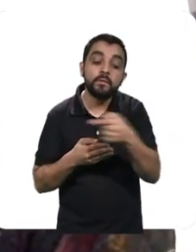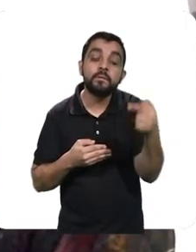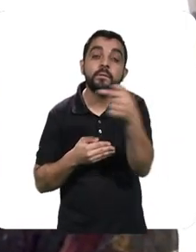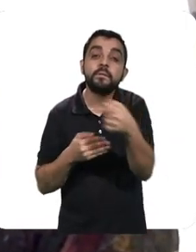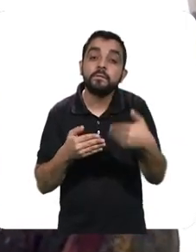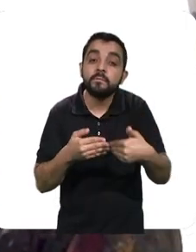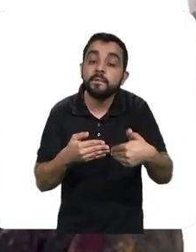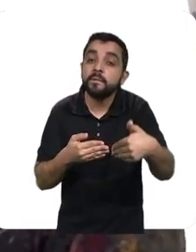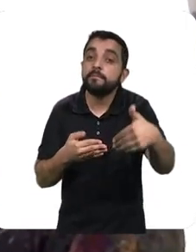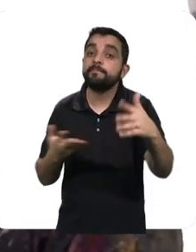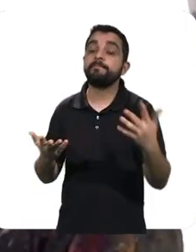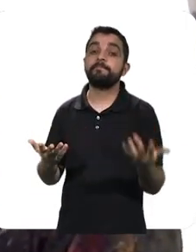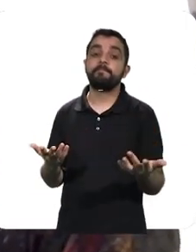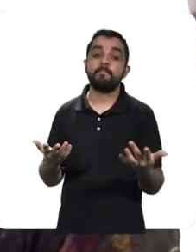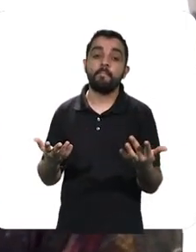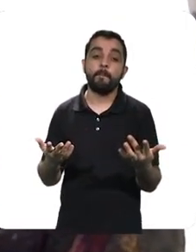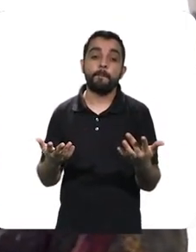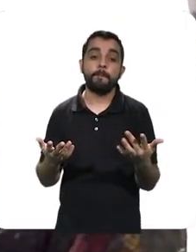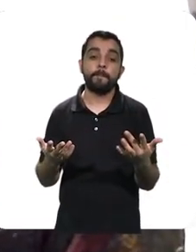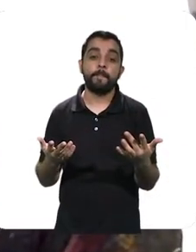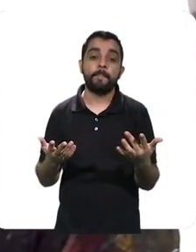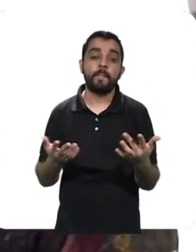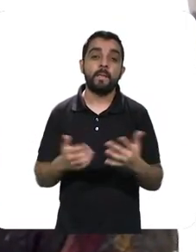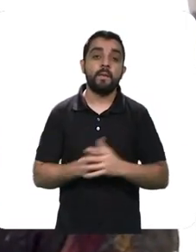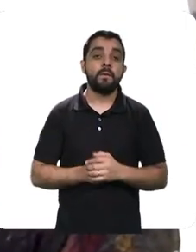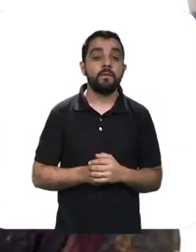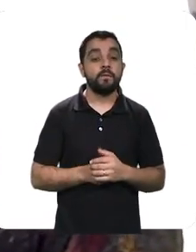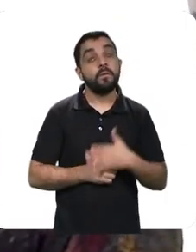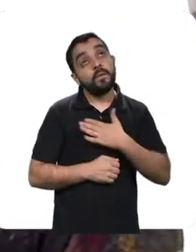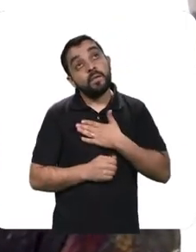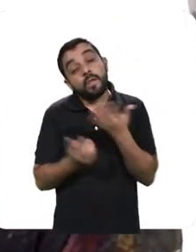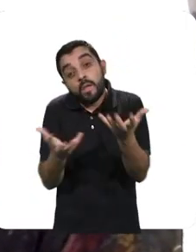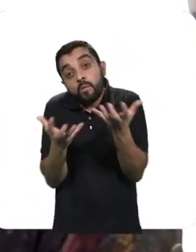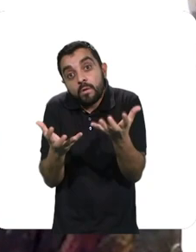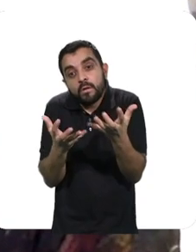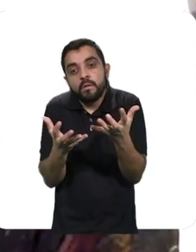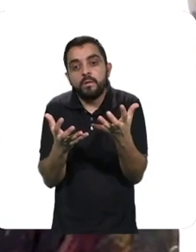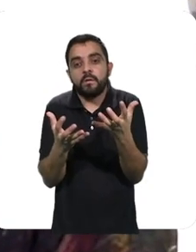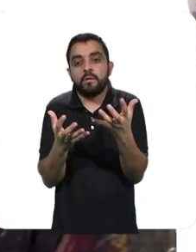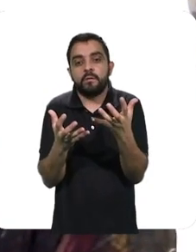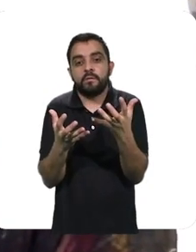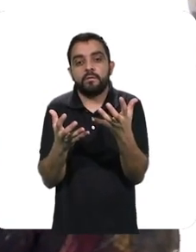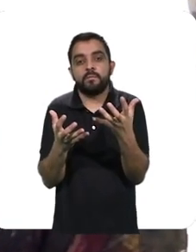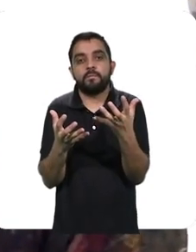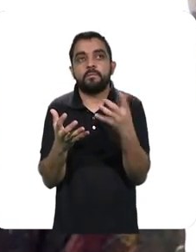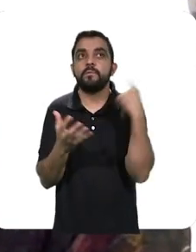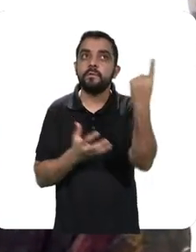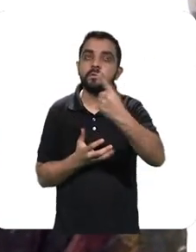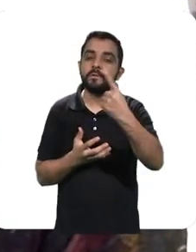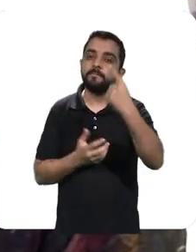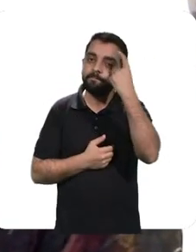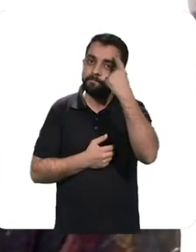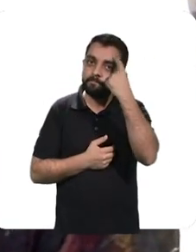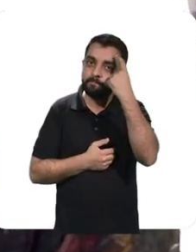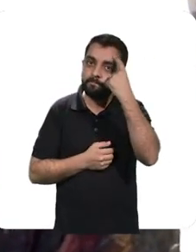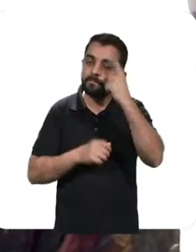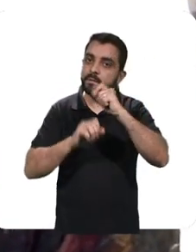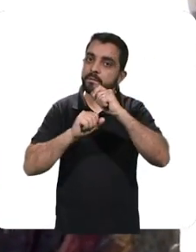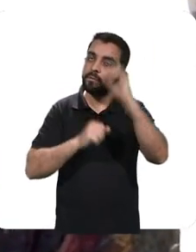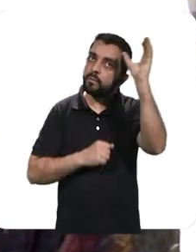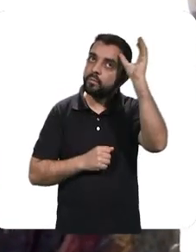você colocou, né, as próximas semanas, que eu gostaria que fosse o momento da gente refletir,